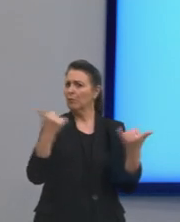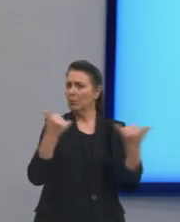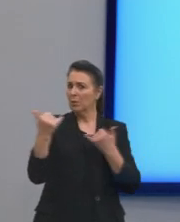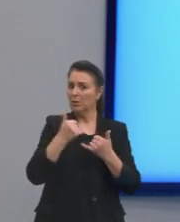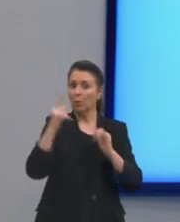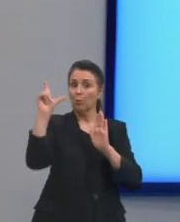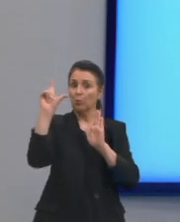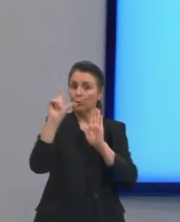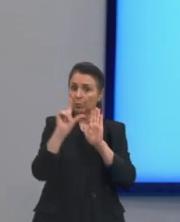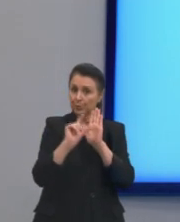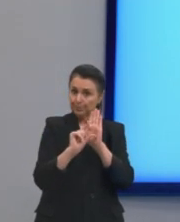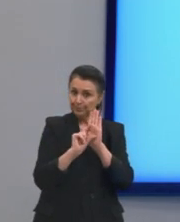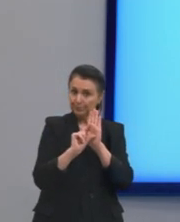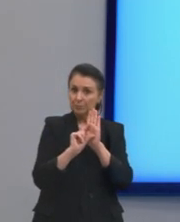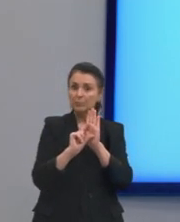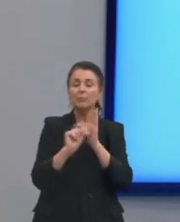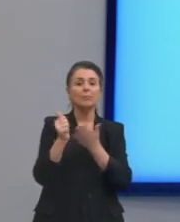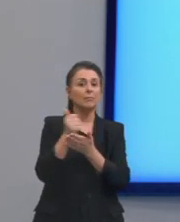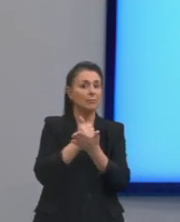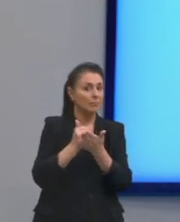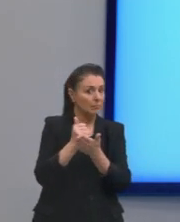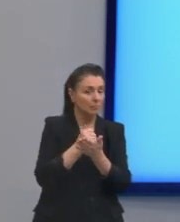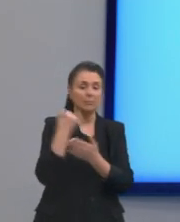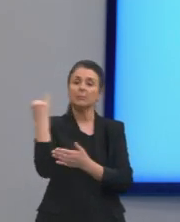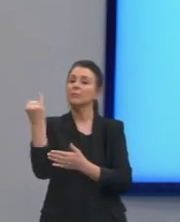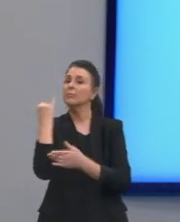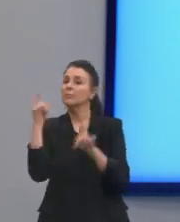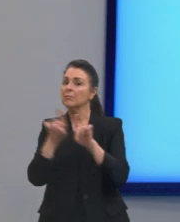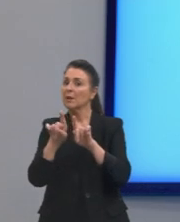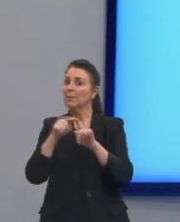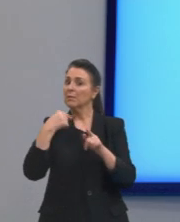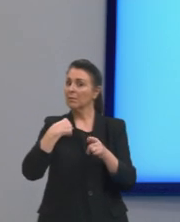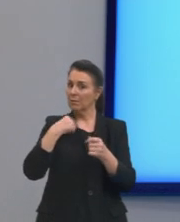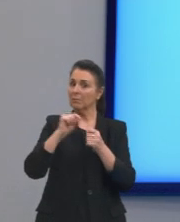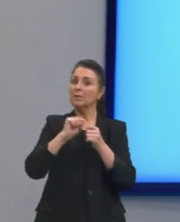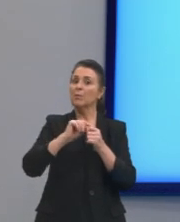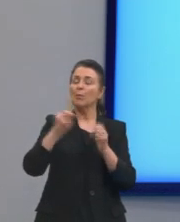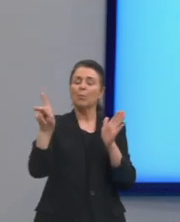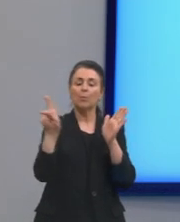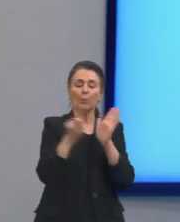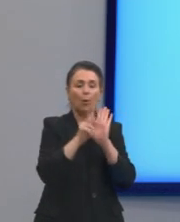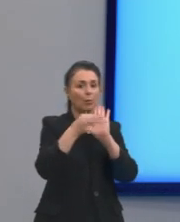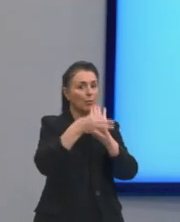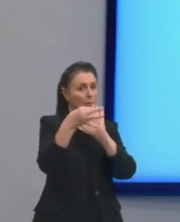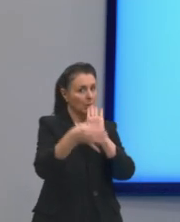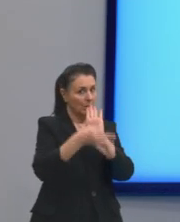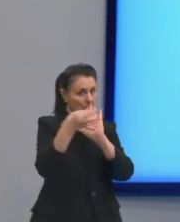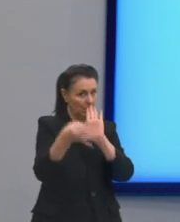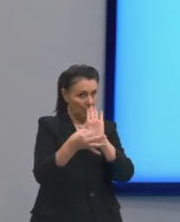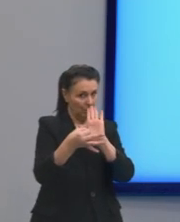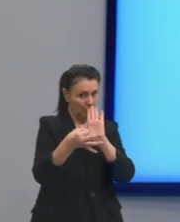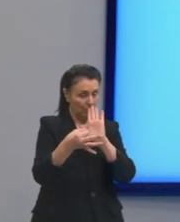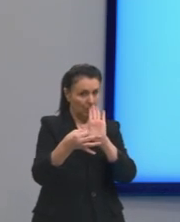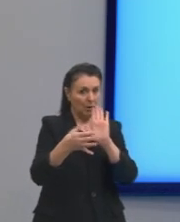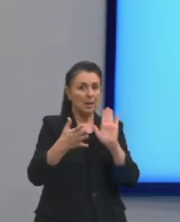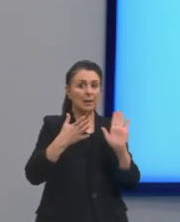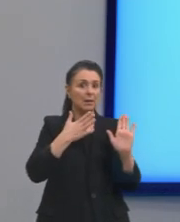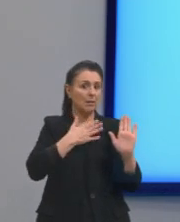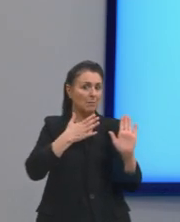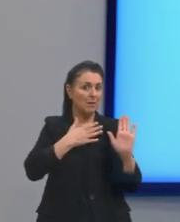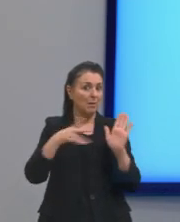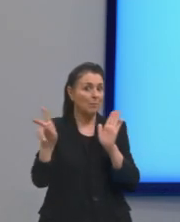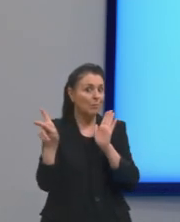aqui fundamental importante para eu construir o meu argumento dentro do meu posicionamento sobre